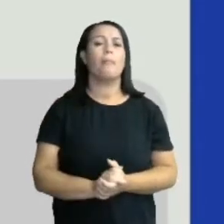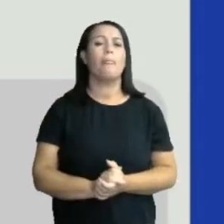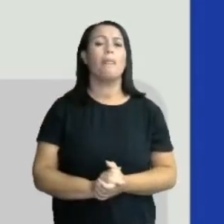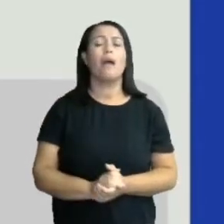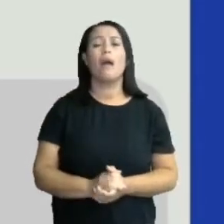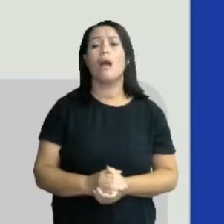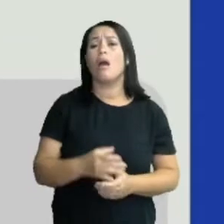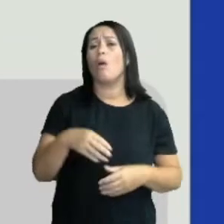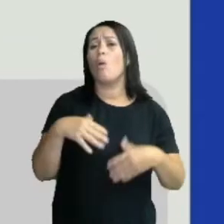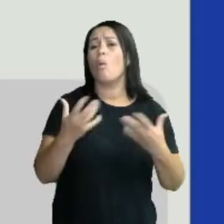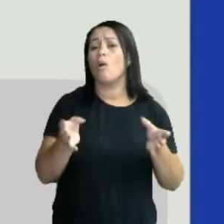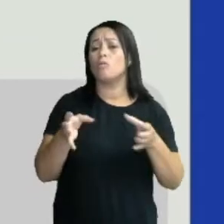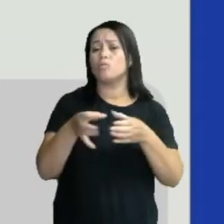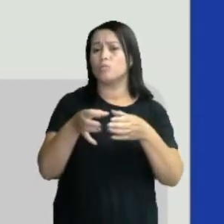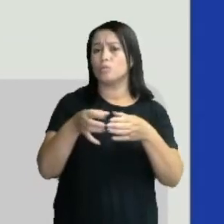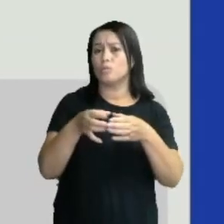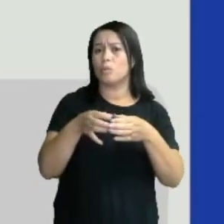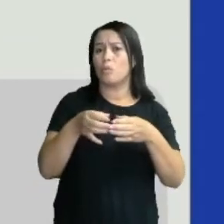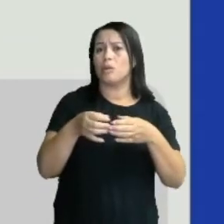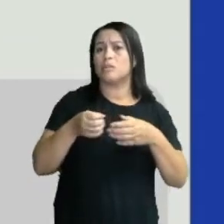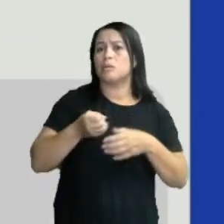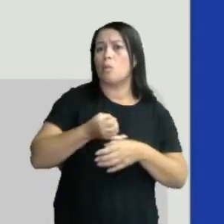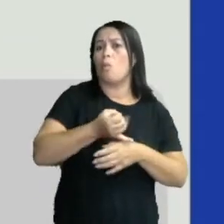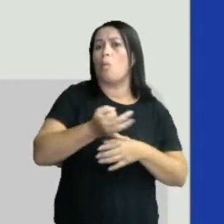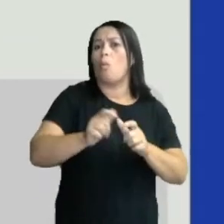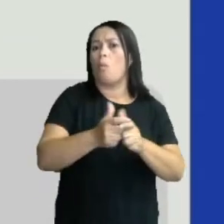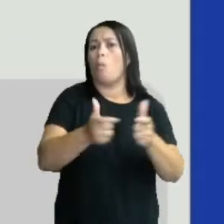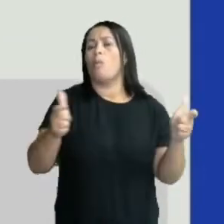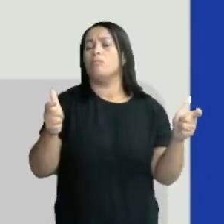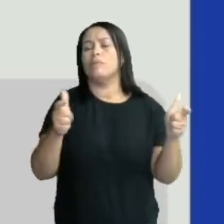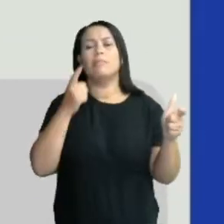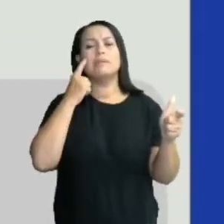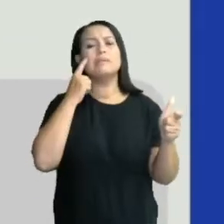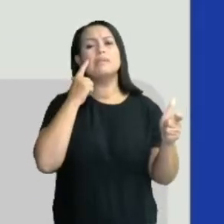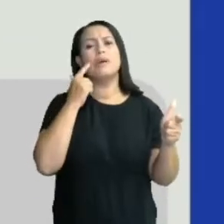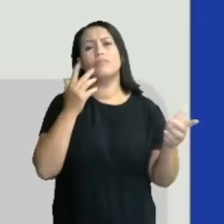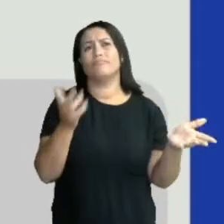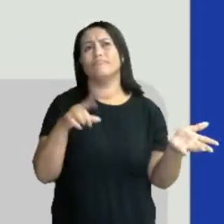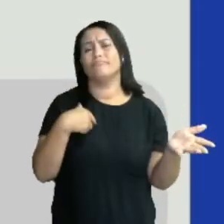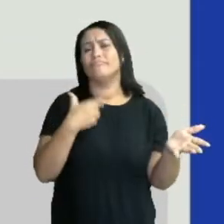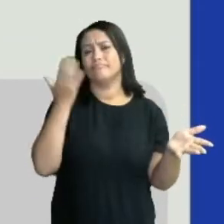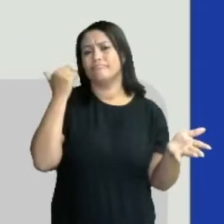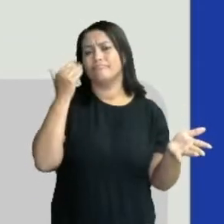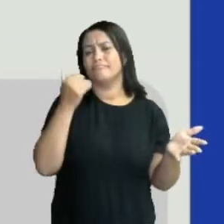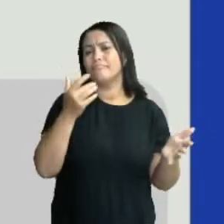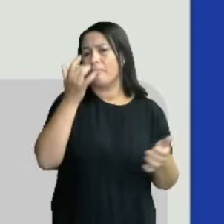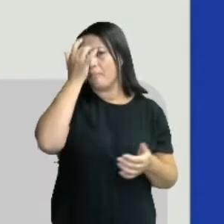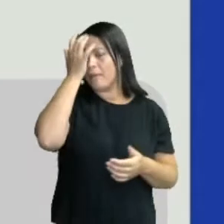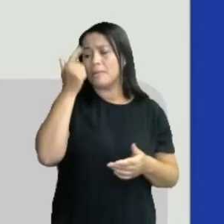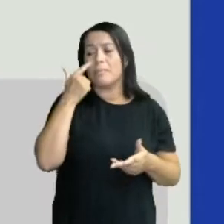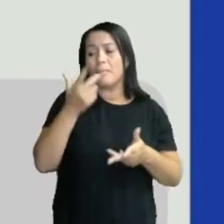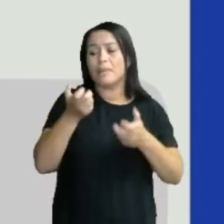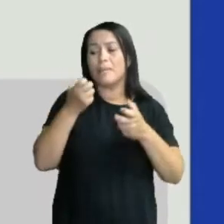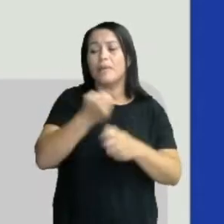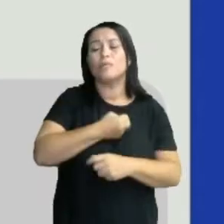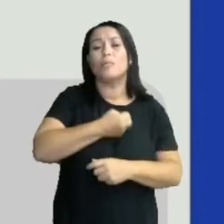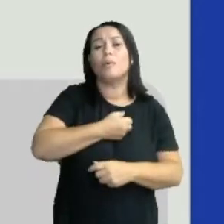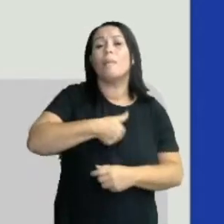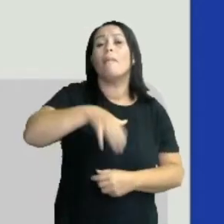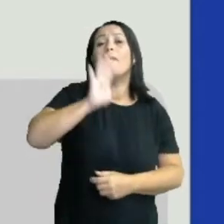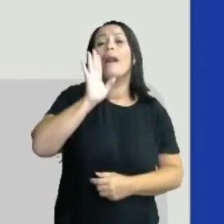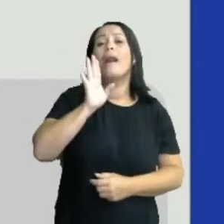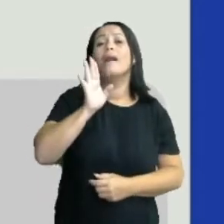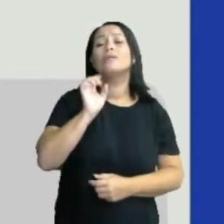Agora, quais são os grupos mais numerosos e os menos numerosos? Bem, gente, a gente avalia aqui, é muito fácil de perceber que os mais numerosos seriam,